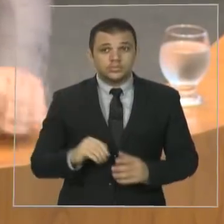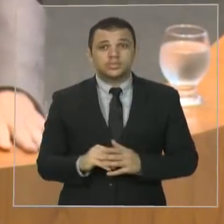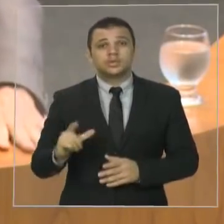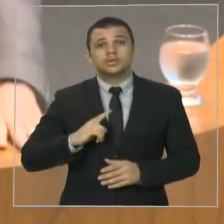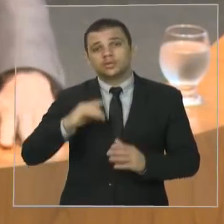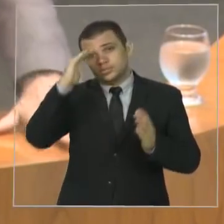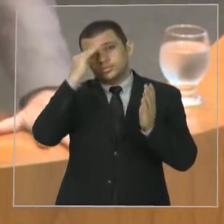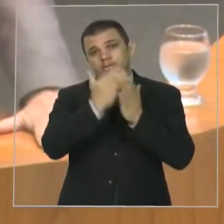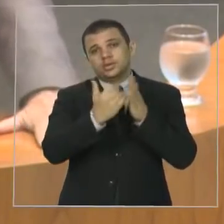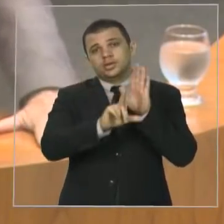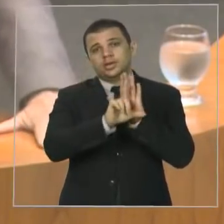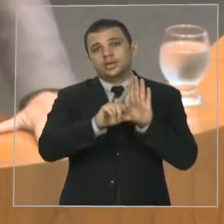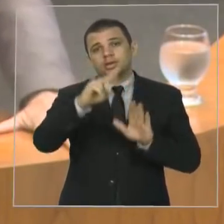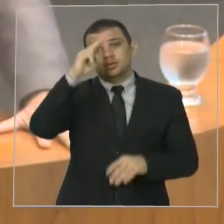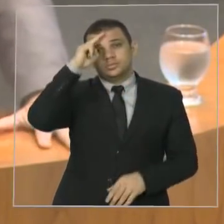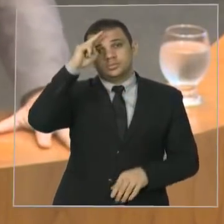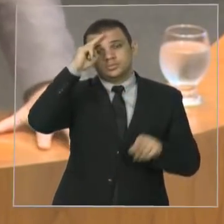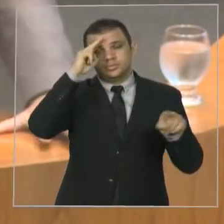O senhor não vai poder prender.